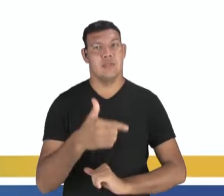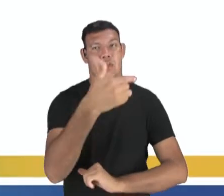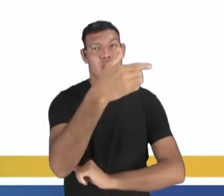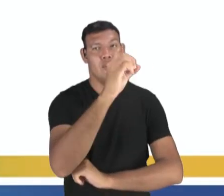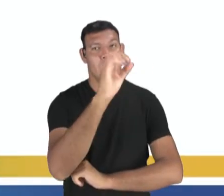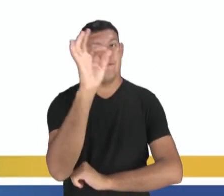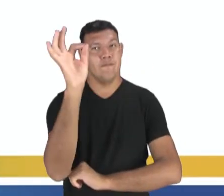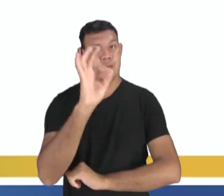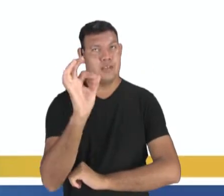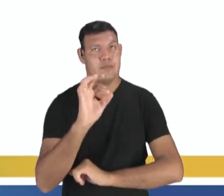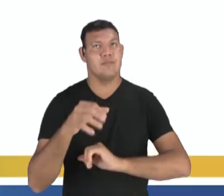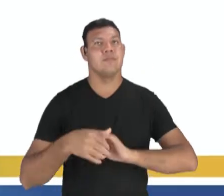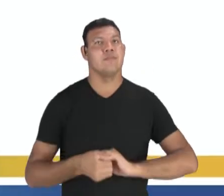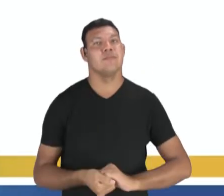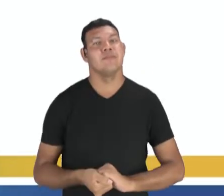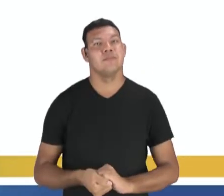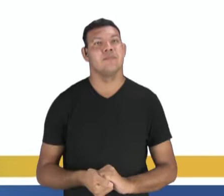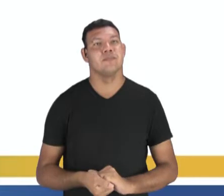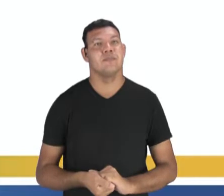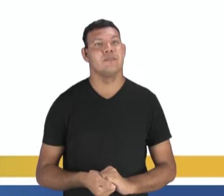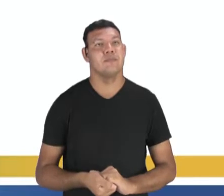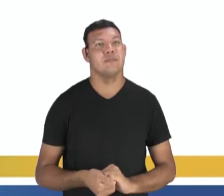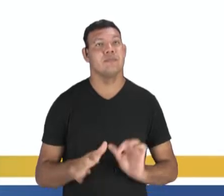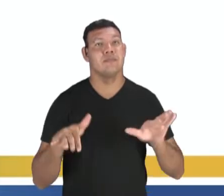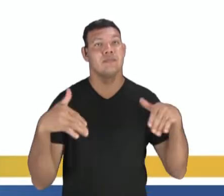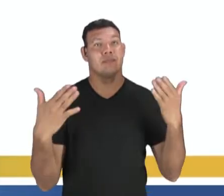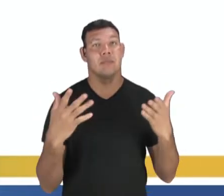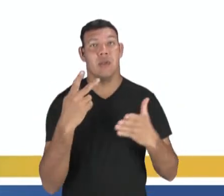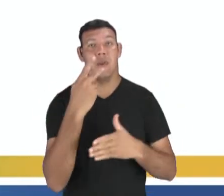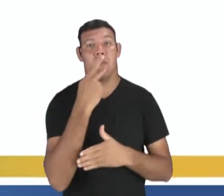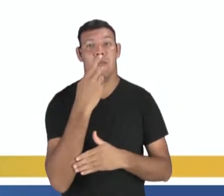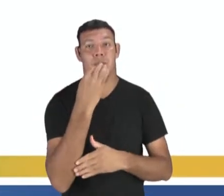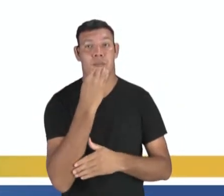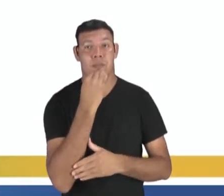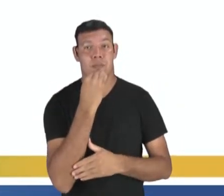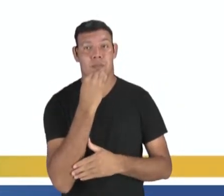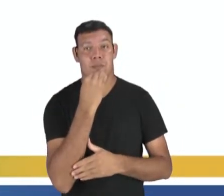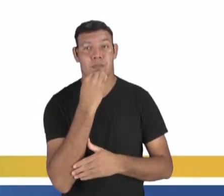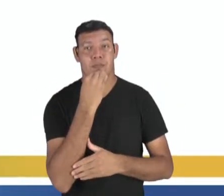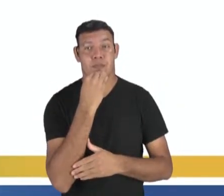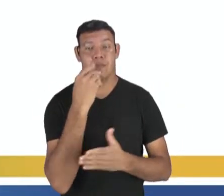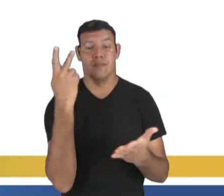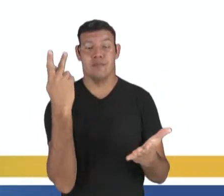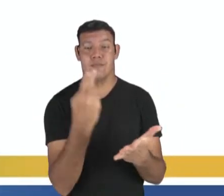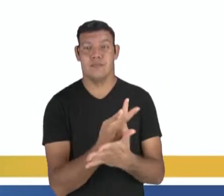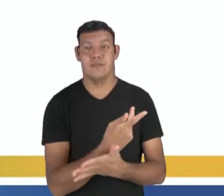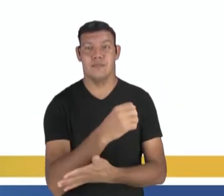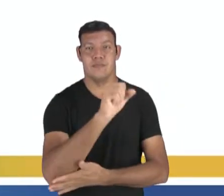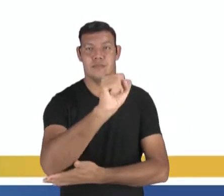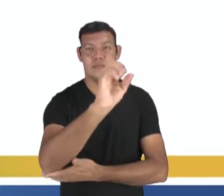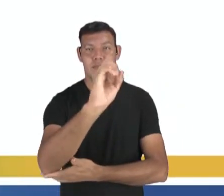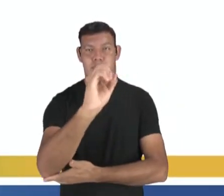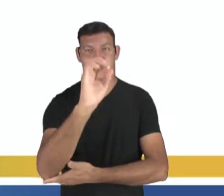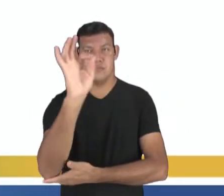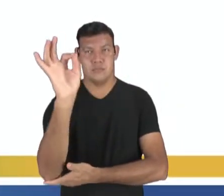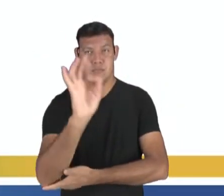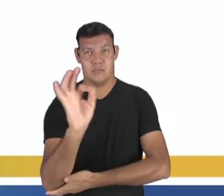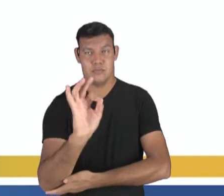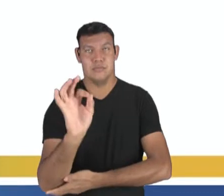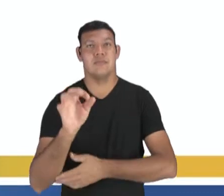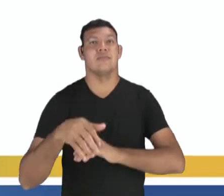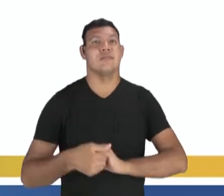O que é igual a 0,20 então a probabilidade de ele errar é de oitenta por cento